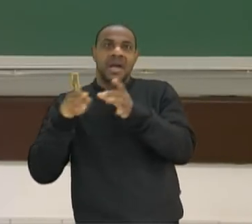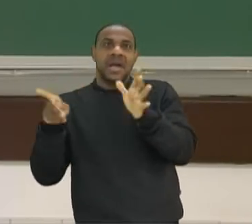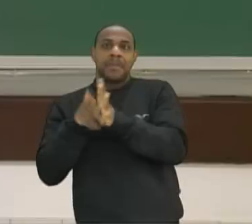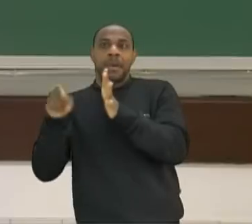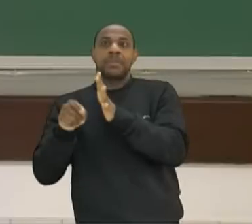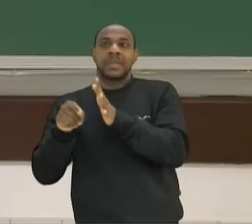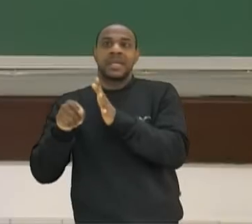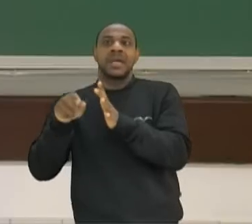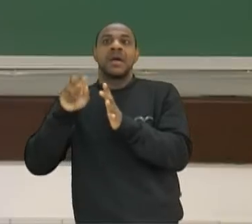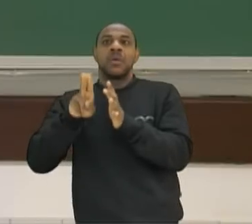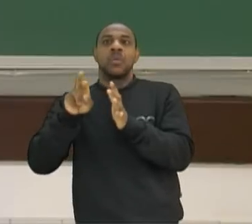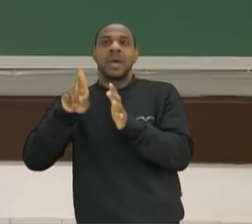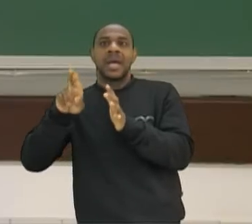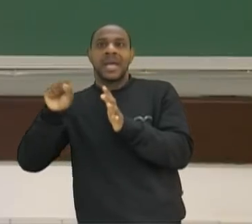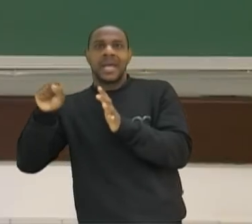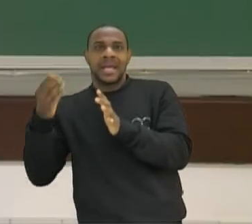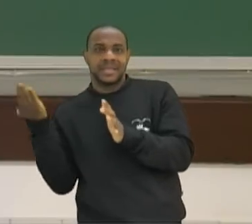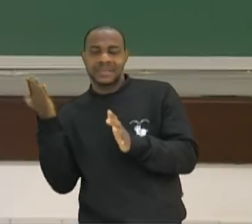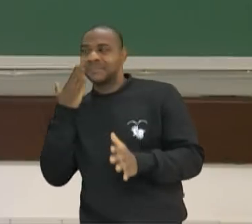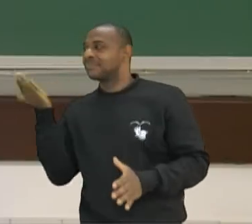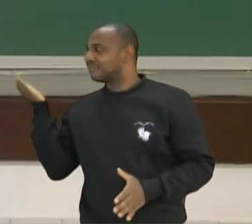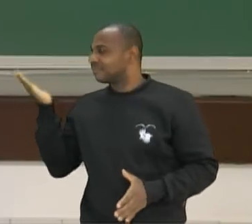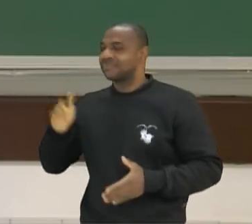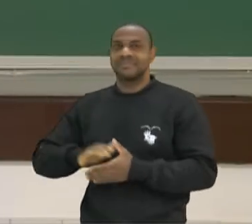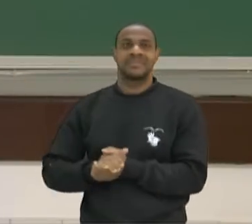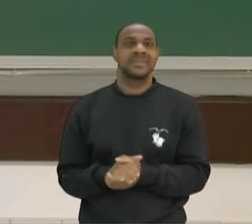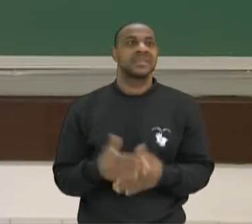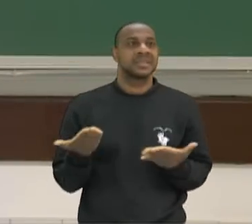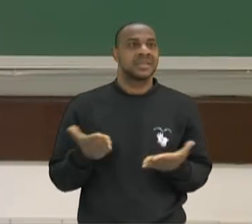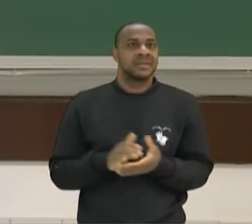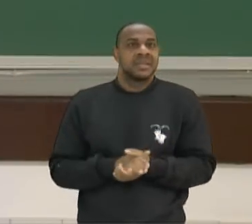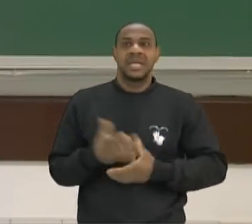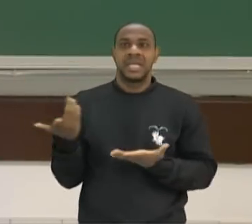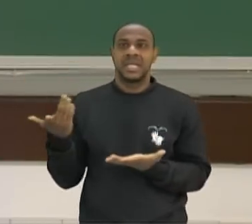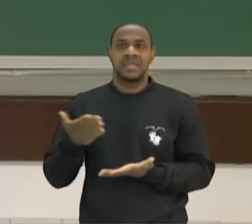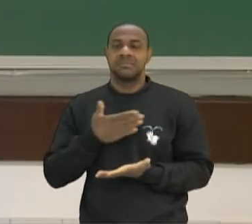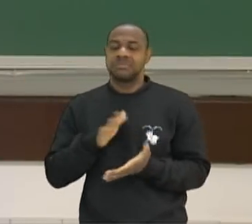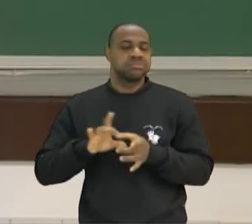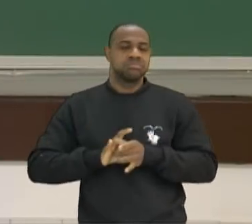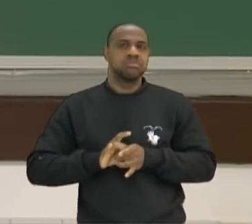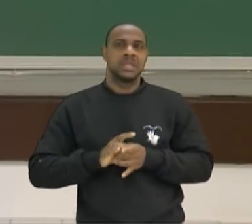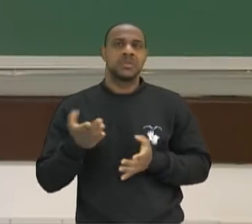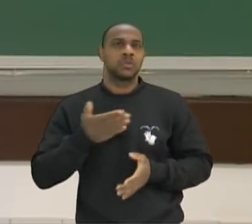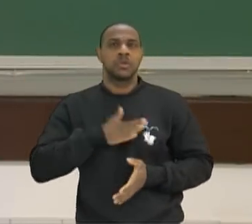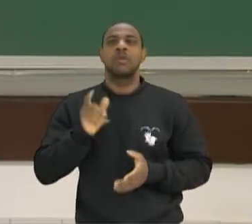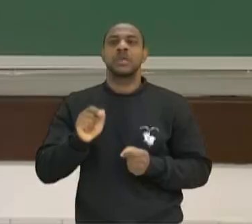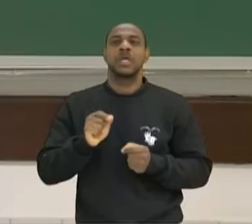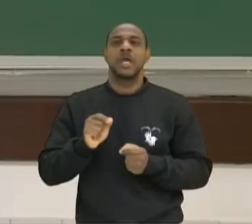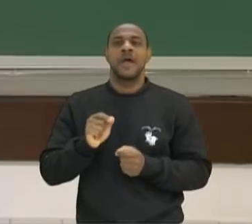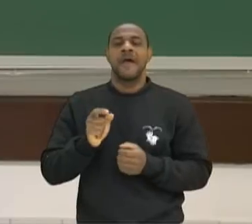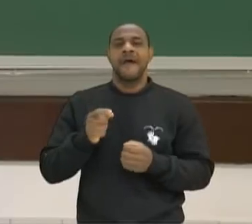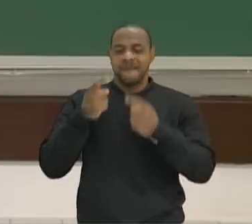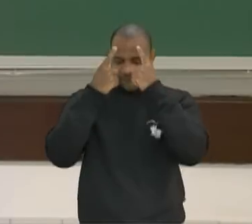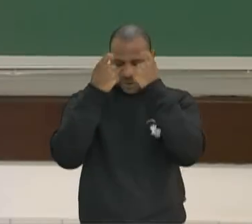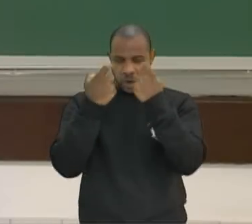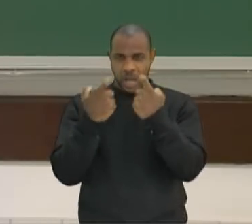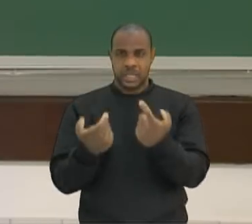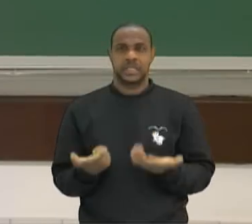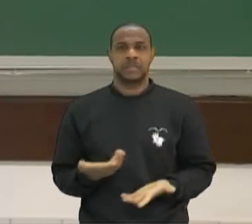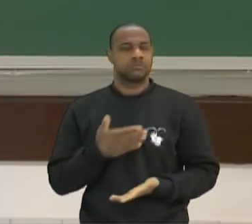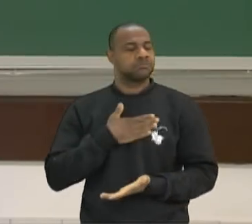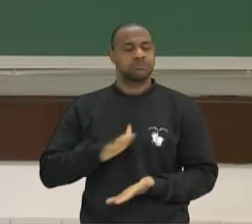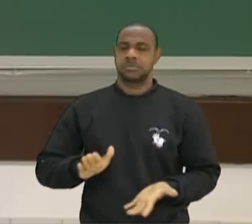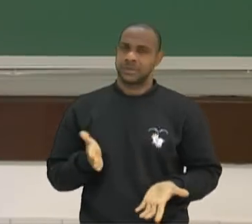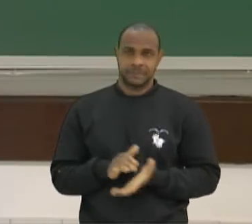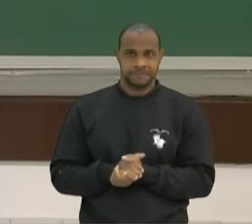1920, ok? Então ele abolia a violência, tá? E ele se destacou bastante. Tanto é